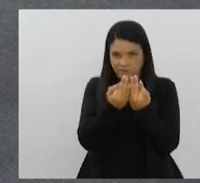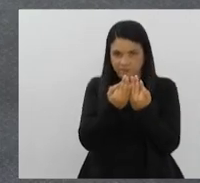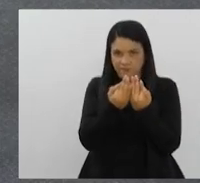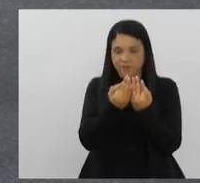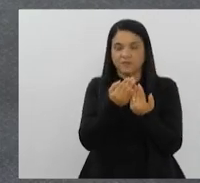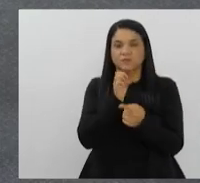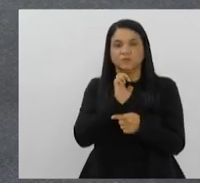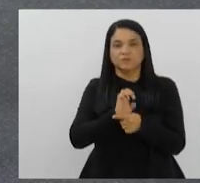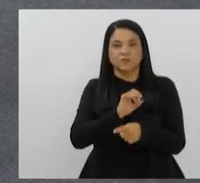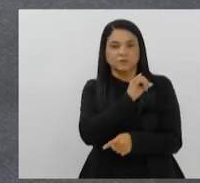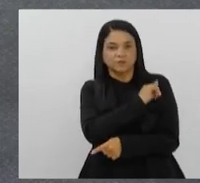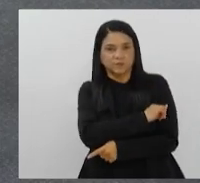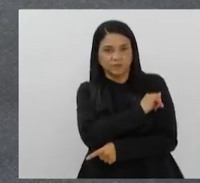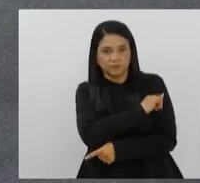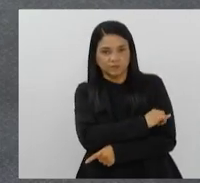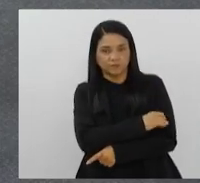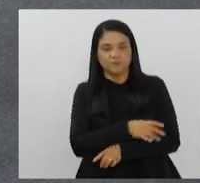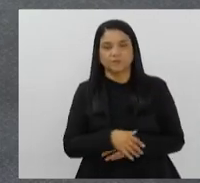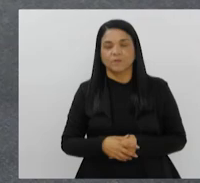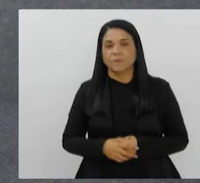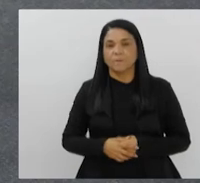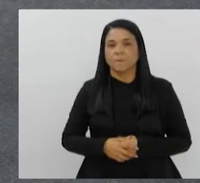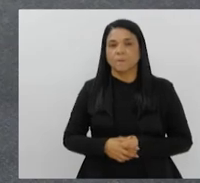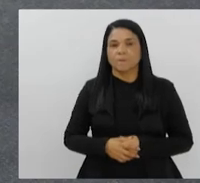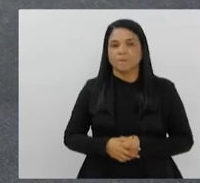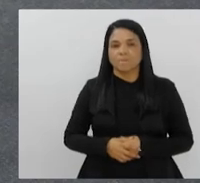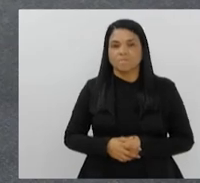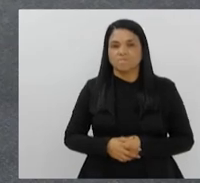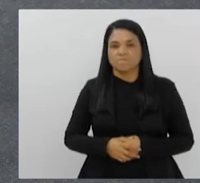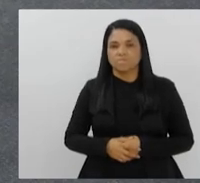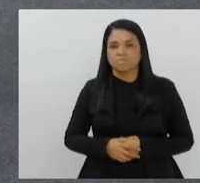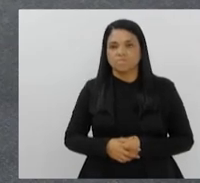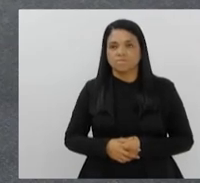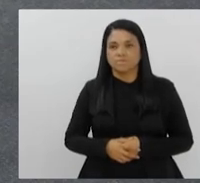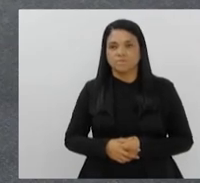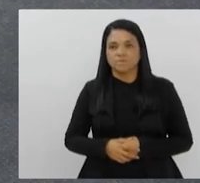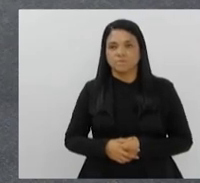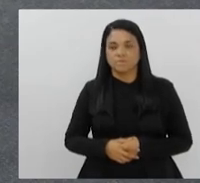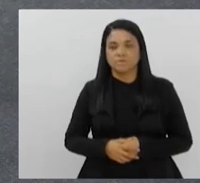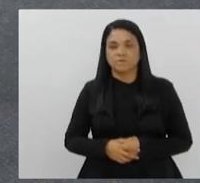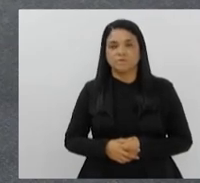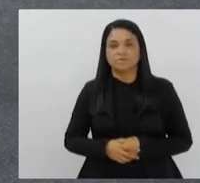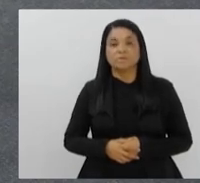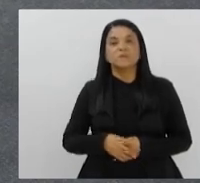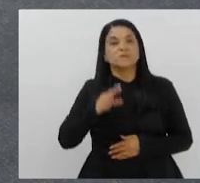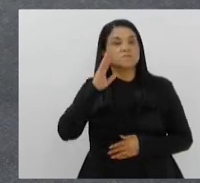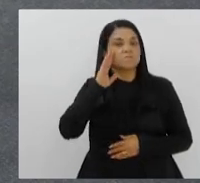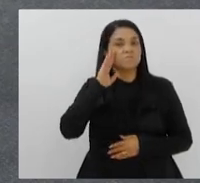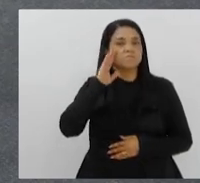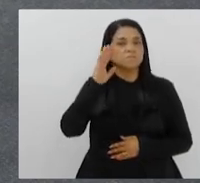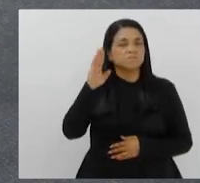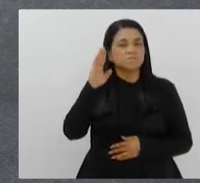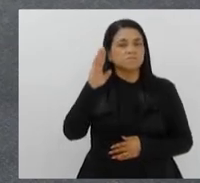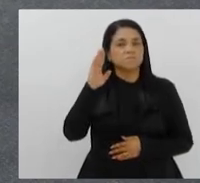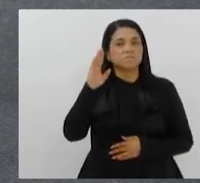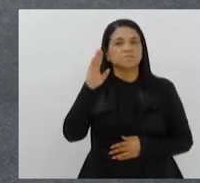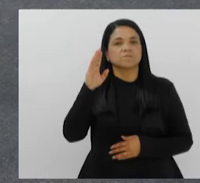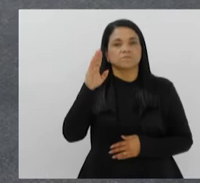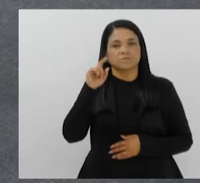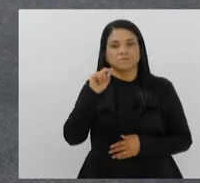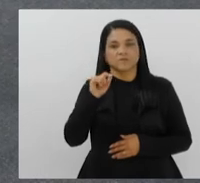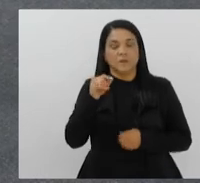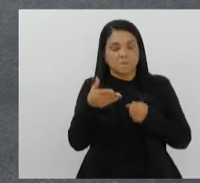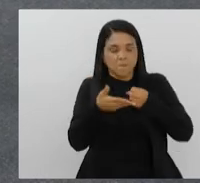nosso estado. Né? Em todo o nosso estado, principalmente porque tem